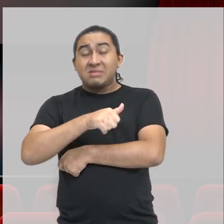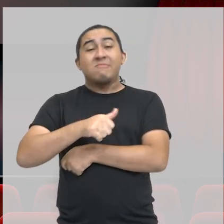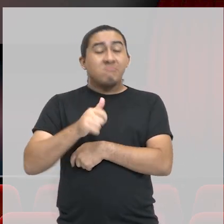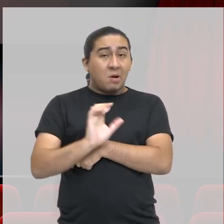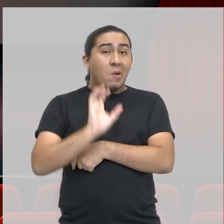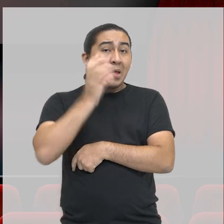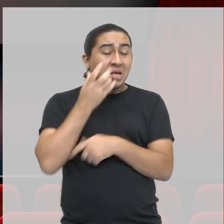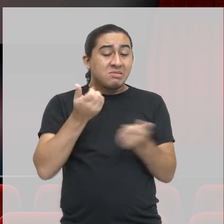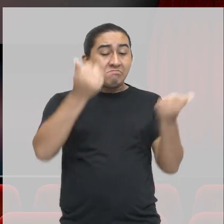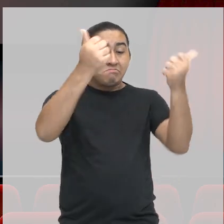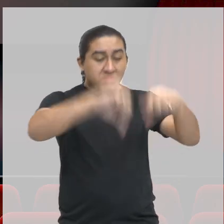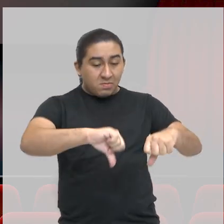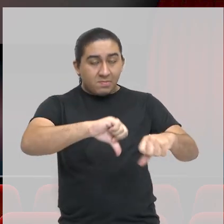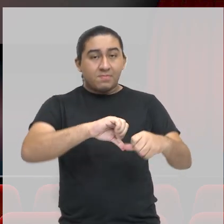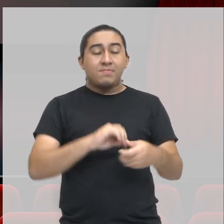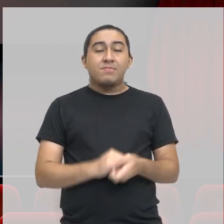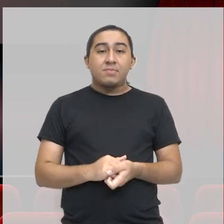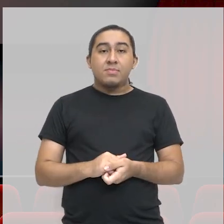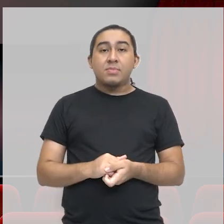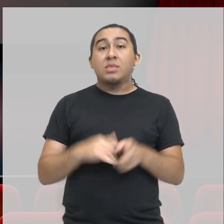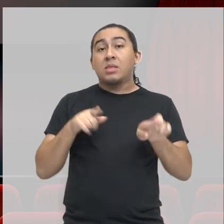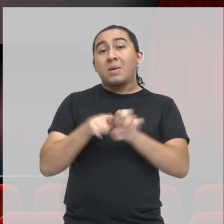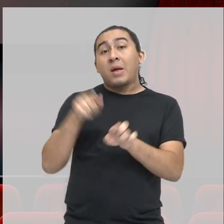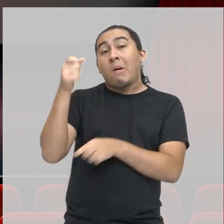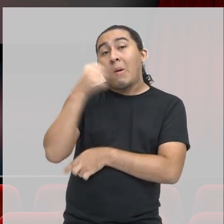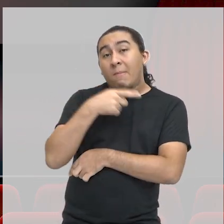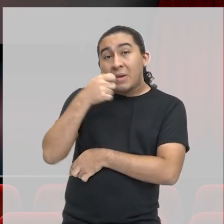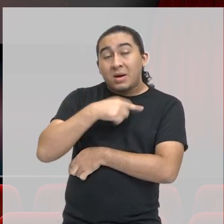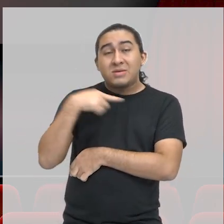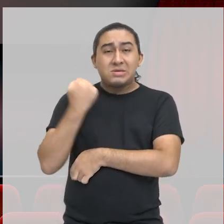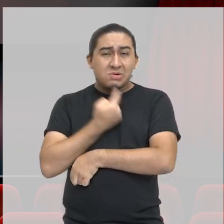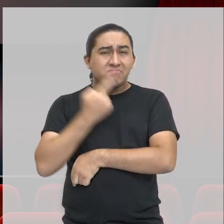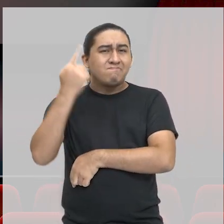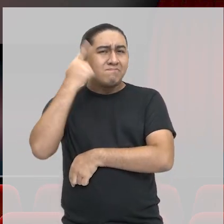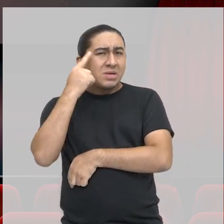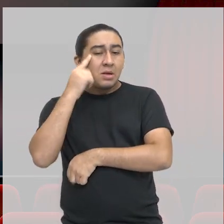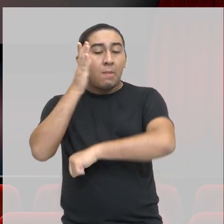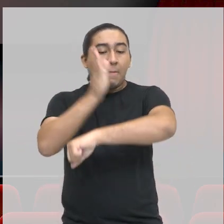temos a comédia, né? Comédia, nós vimos lá na Idade